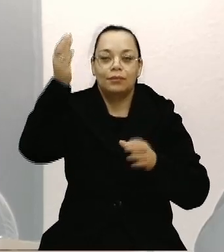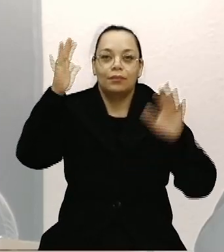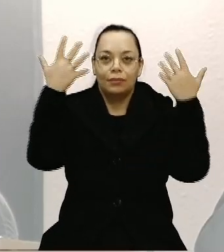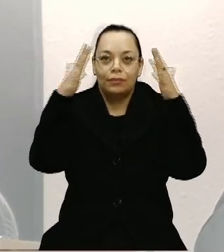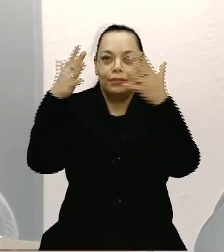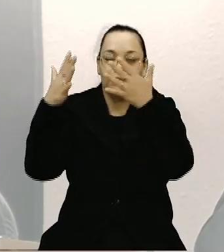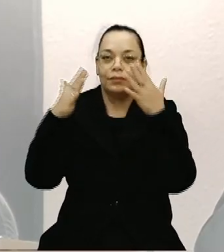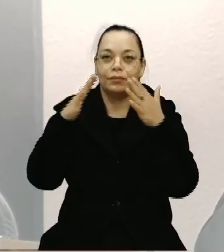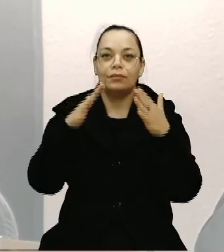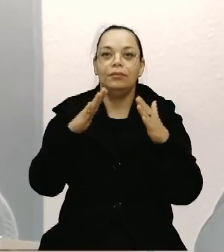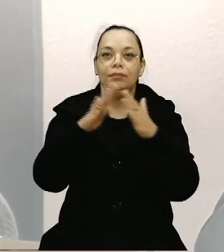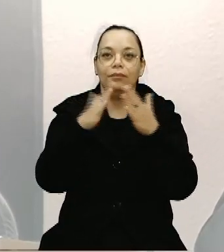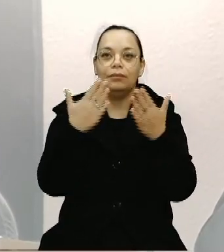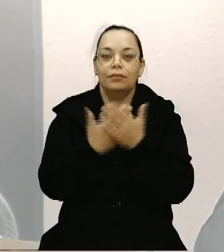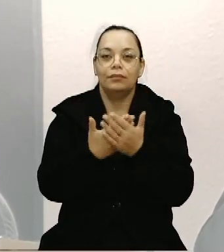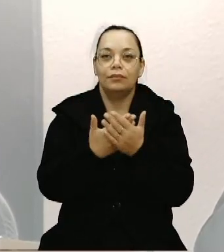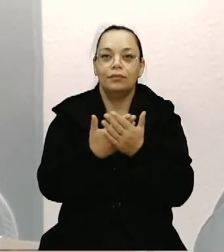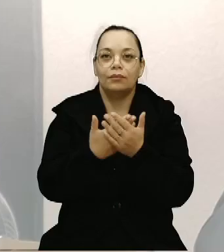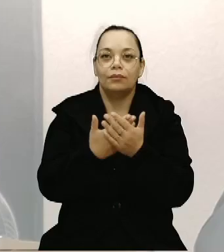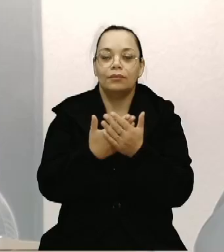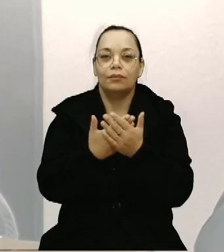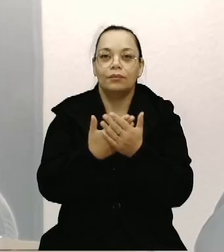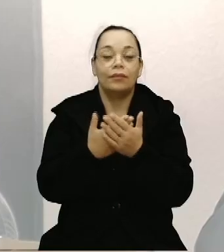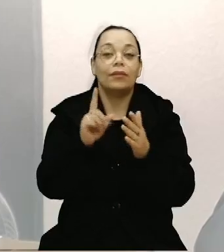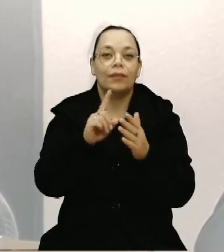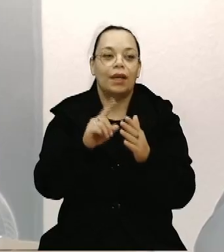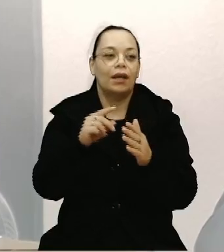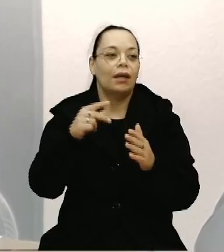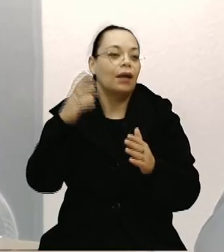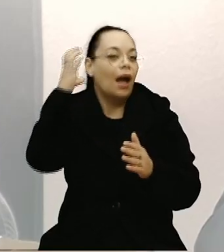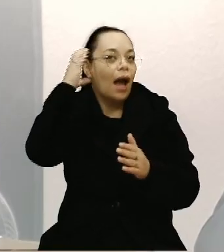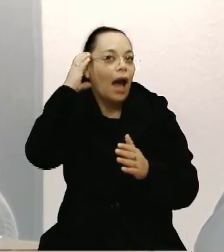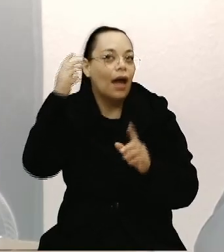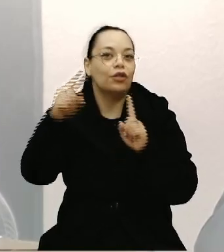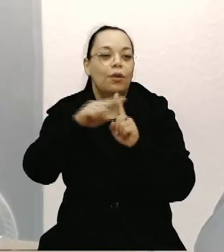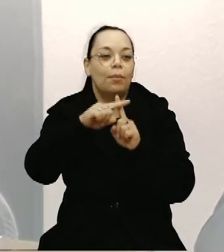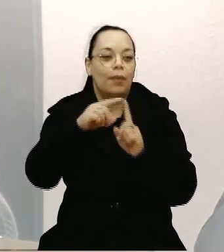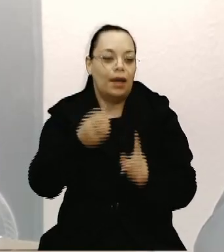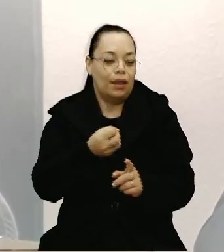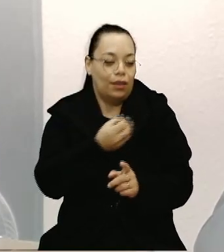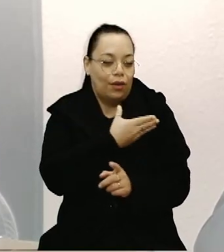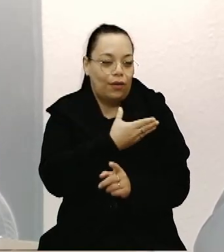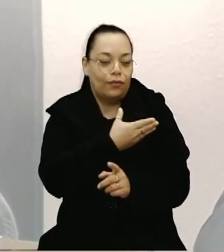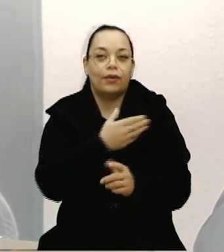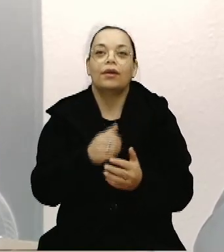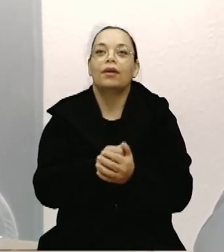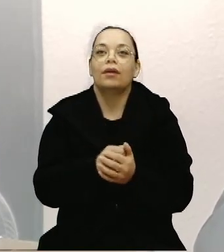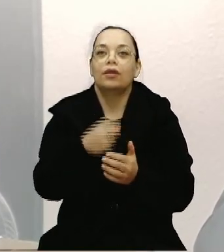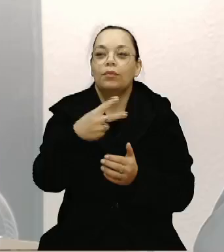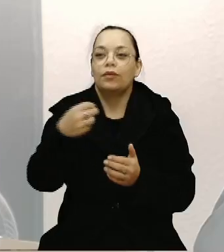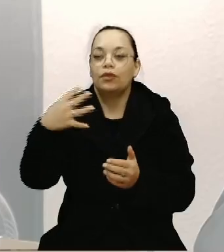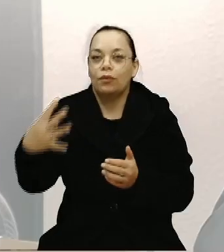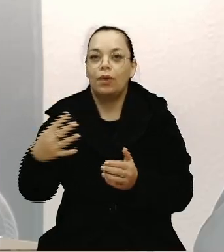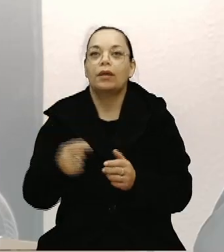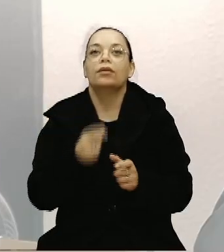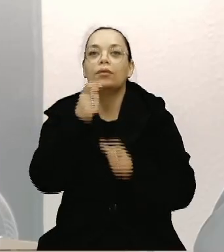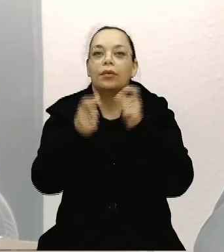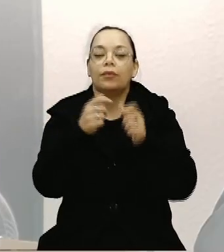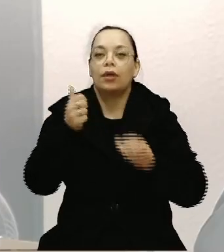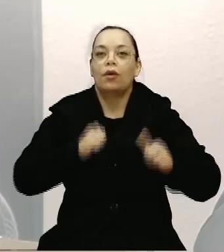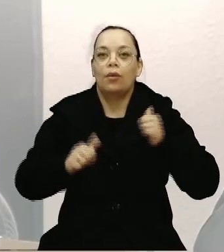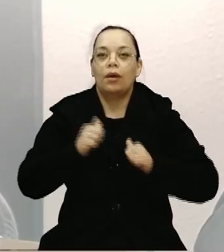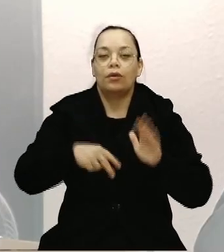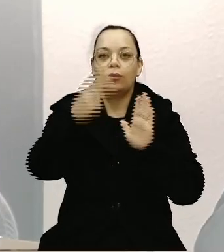homenagem à Rede Mais Nova pelos 25 anos completados em 2024. Com a palavra, um dos autores